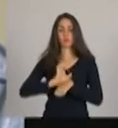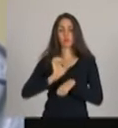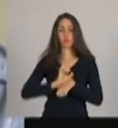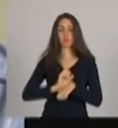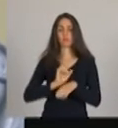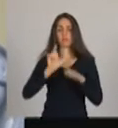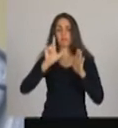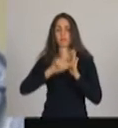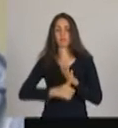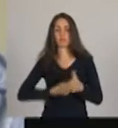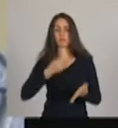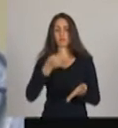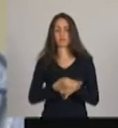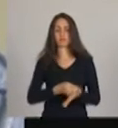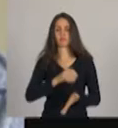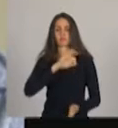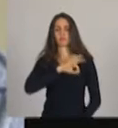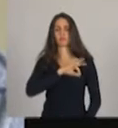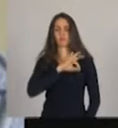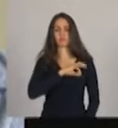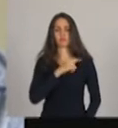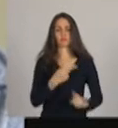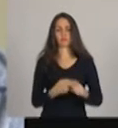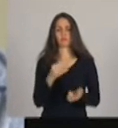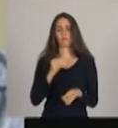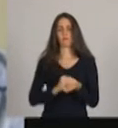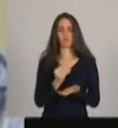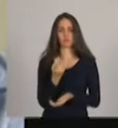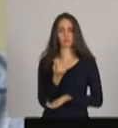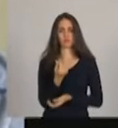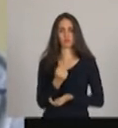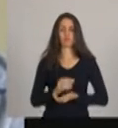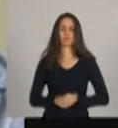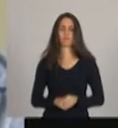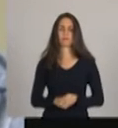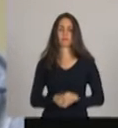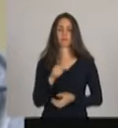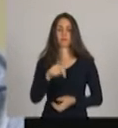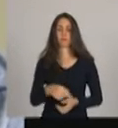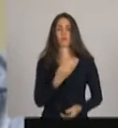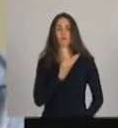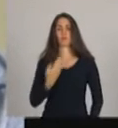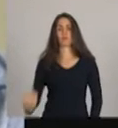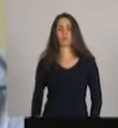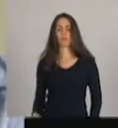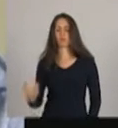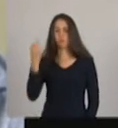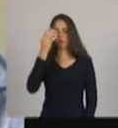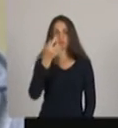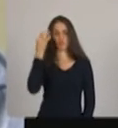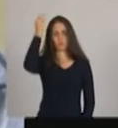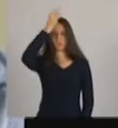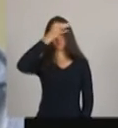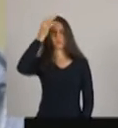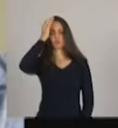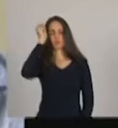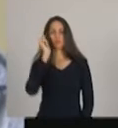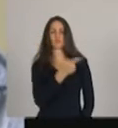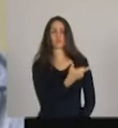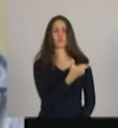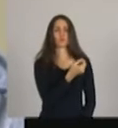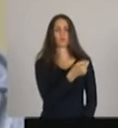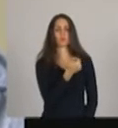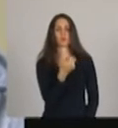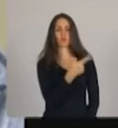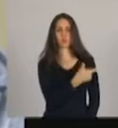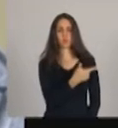dia porque não tem dinheiro em conta. E o governo do estado, desde 2012,